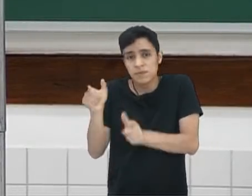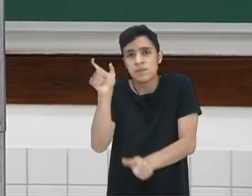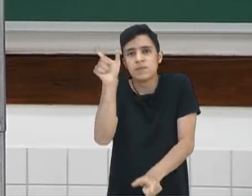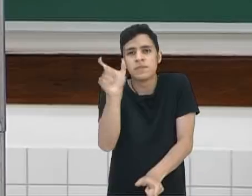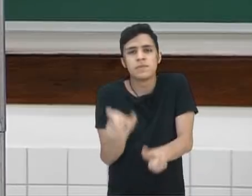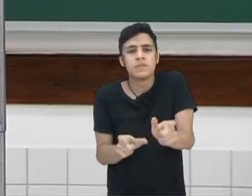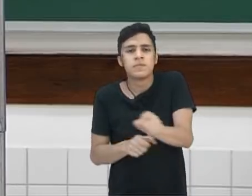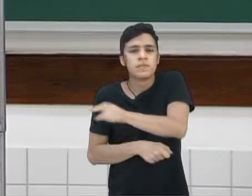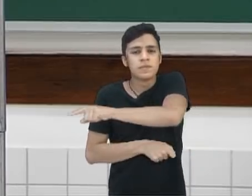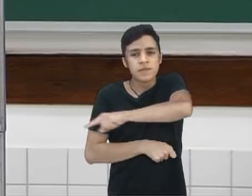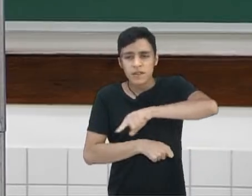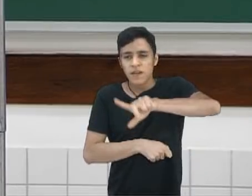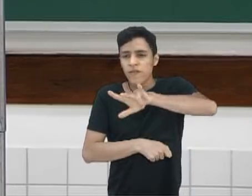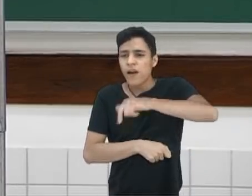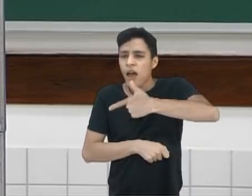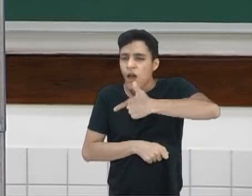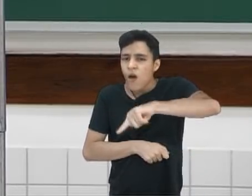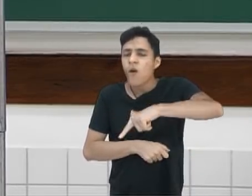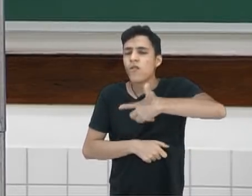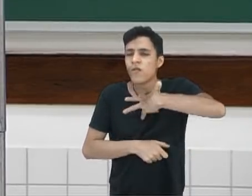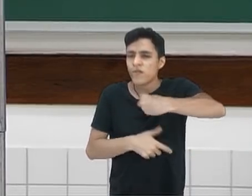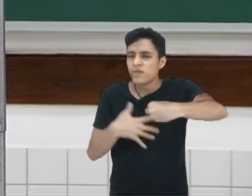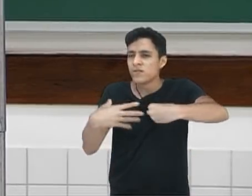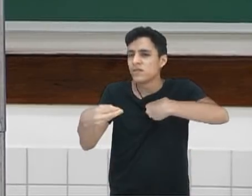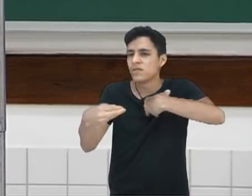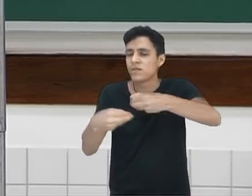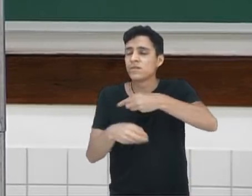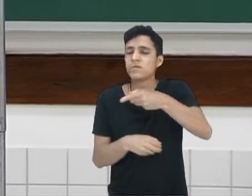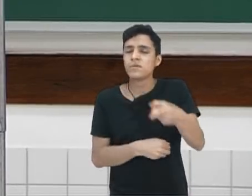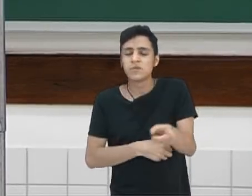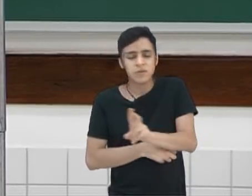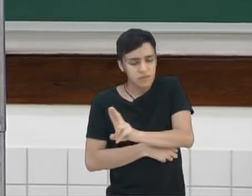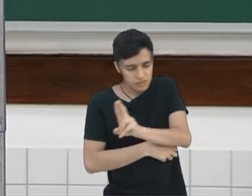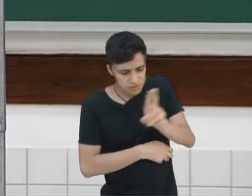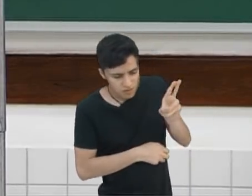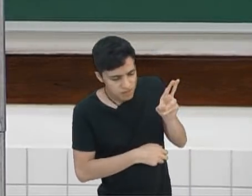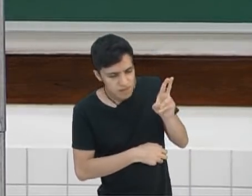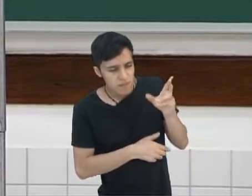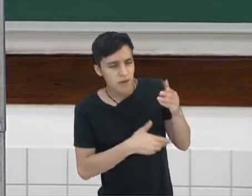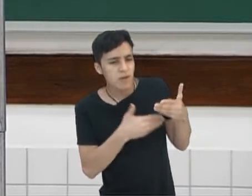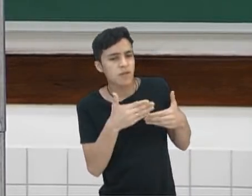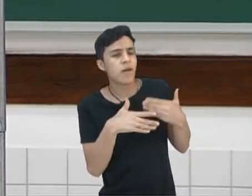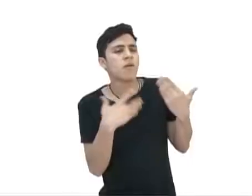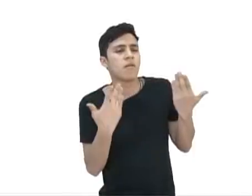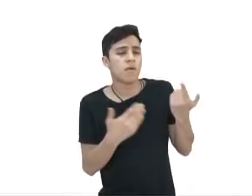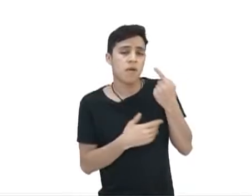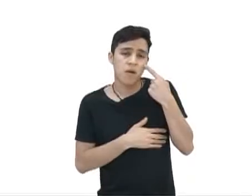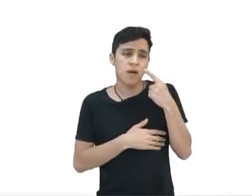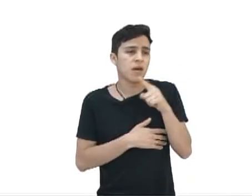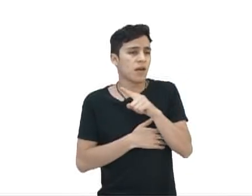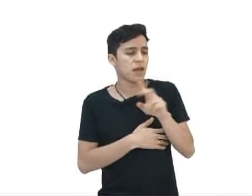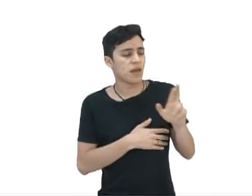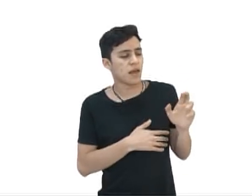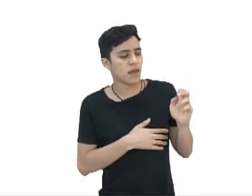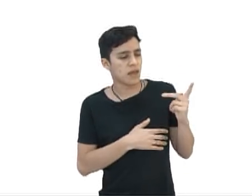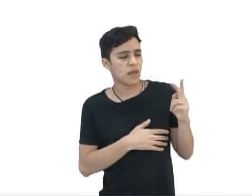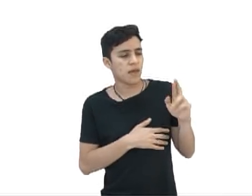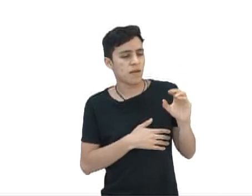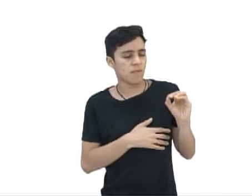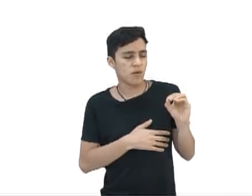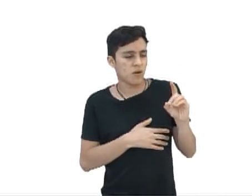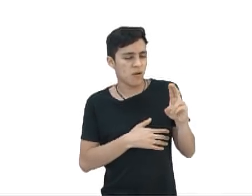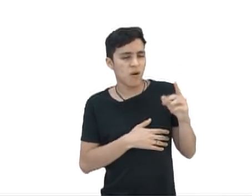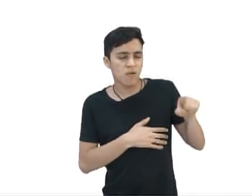vão gerar outros seres vivos, esse processo recebe o nome, então, de reprodução, né? Por isso que a